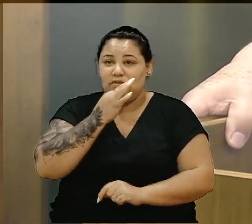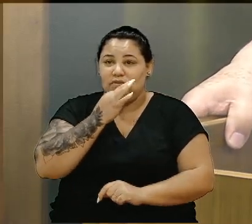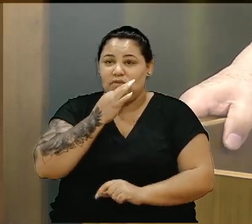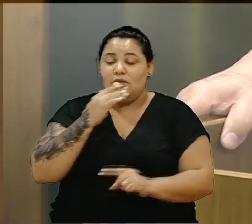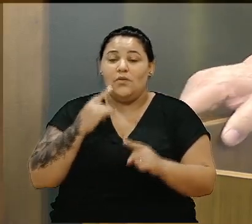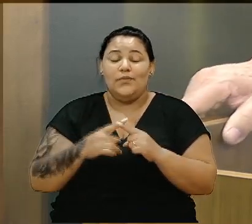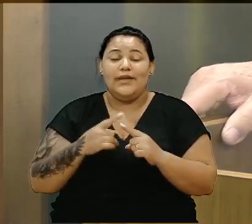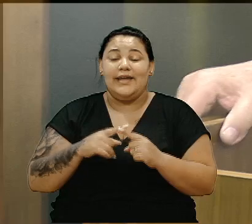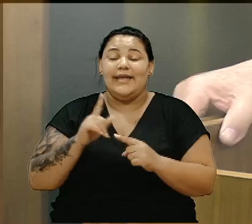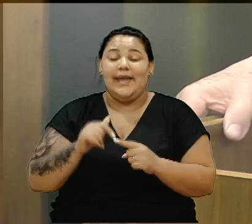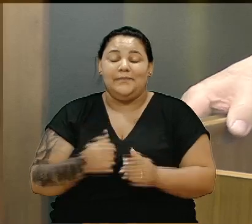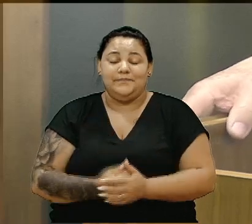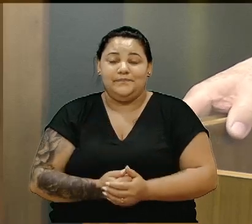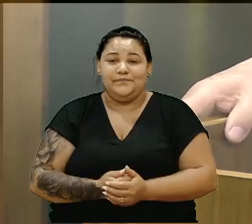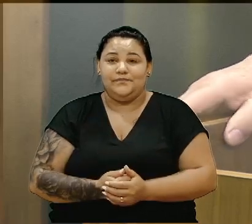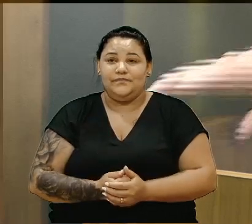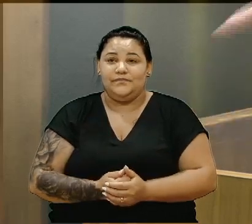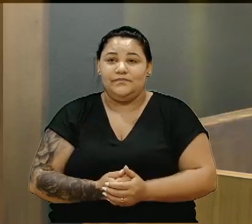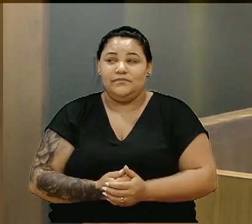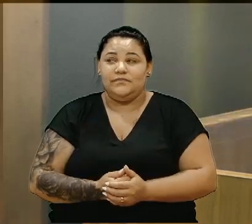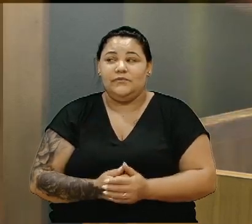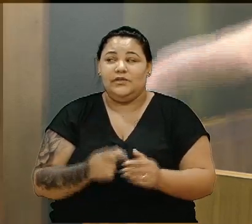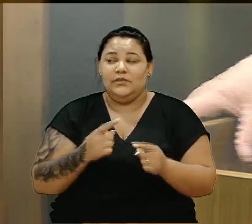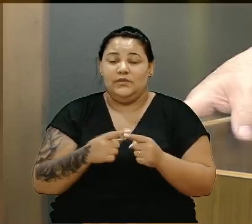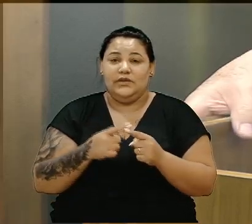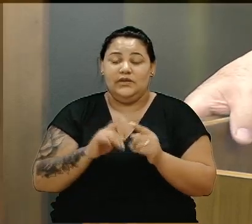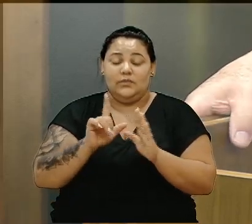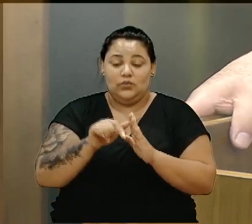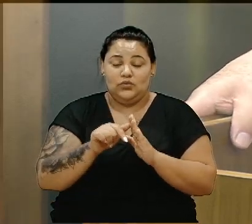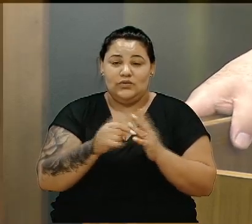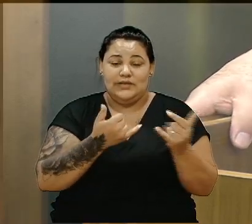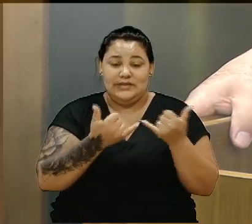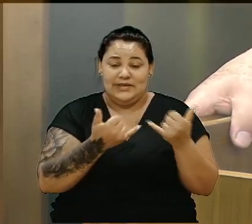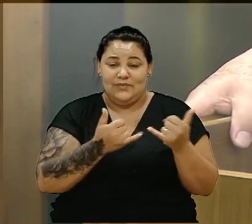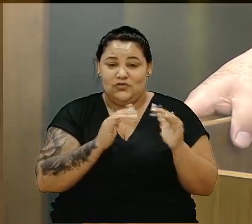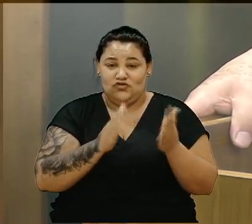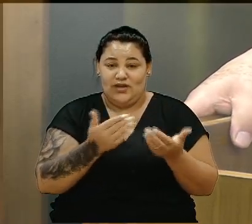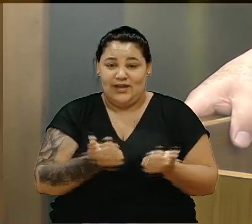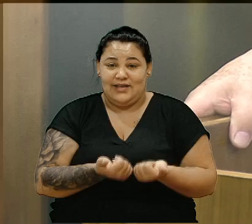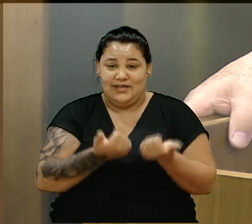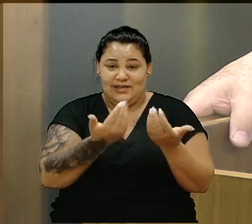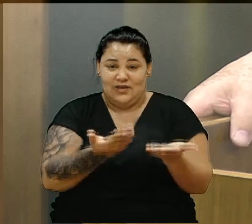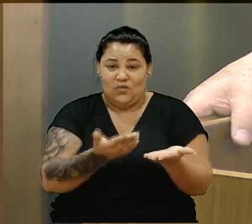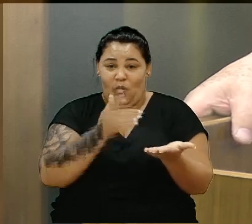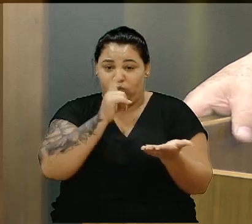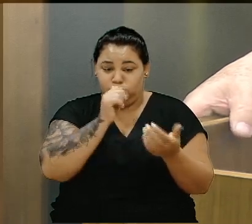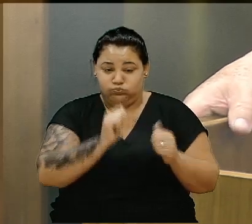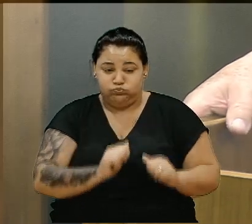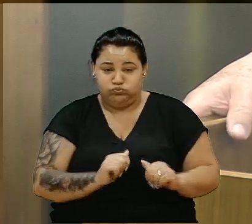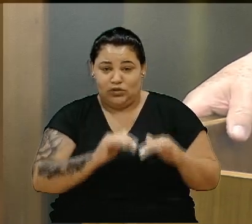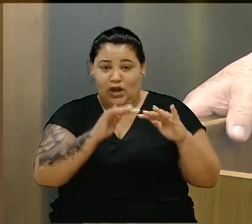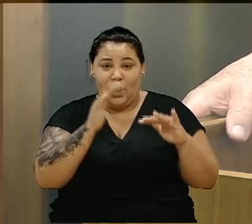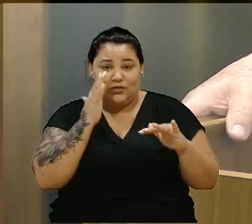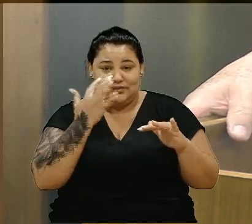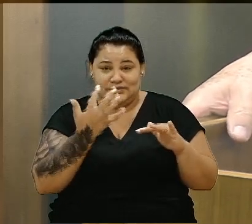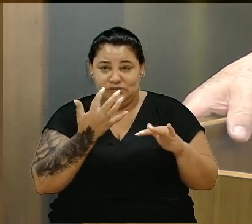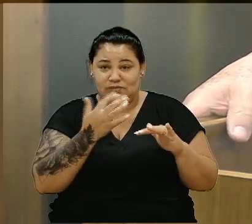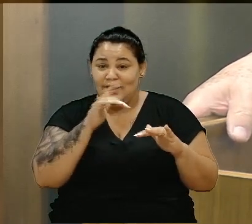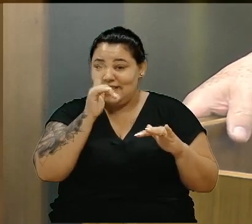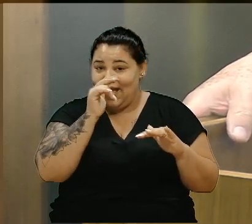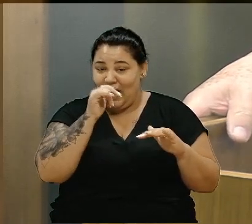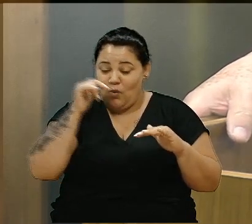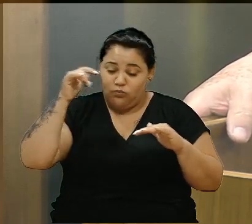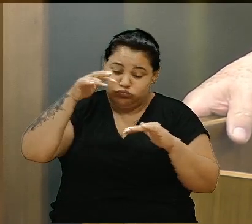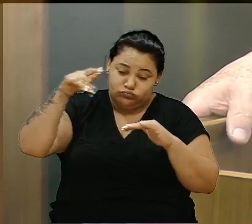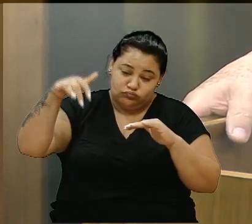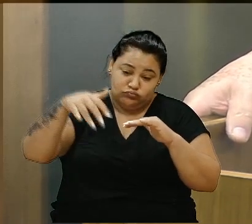piscinão de Caxias? Porque a partir daqueles exemplos que a gente teve lá dos alagamentos que aconteceram, da água que descia do Dalbó